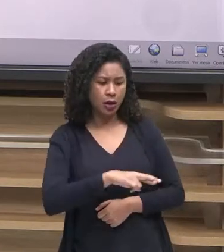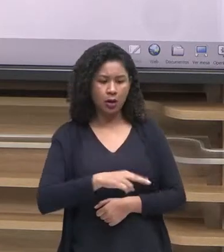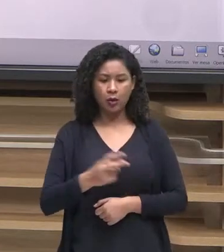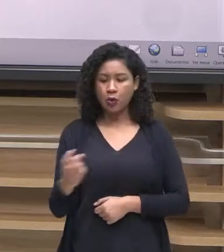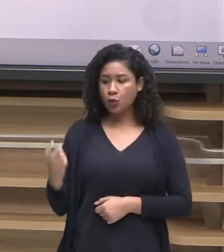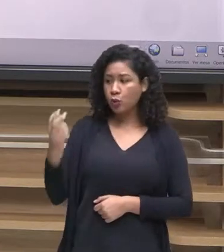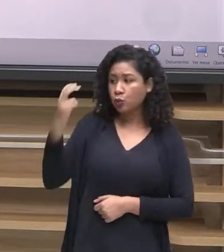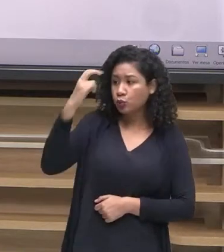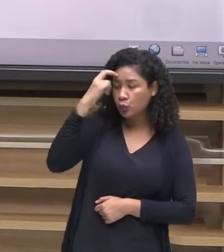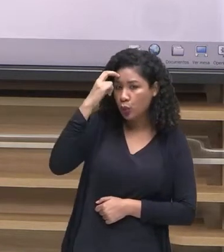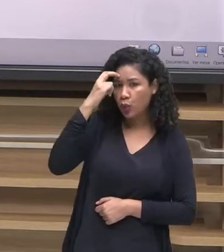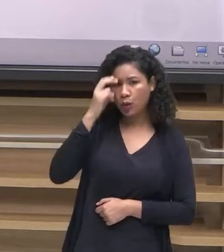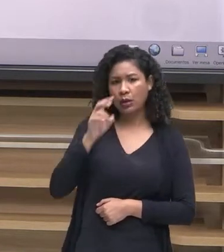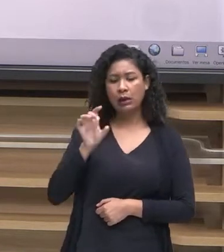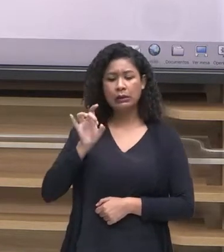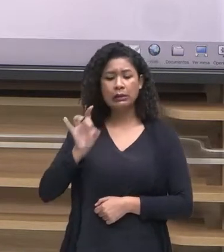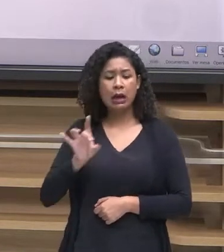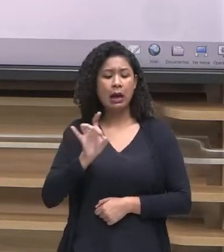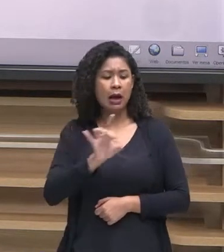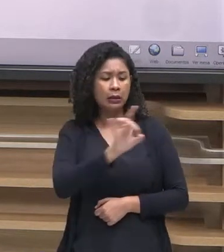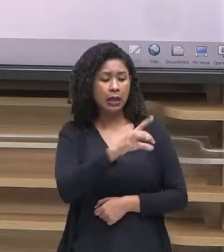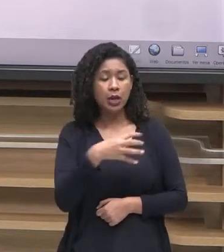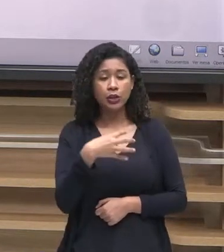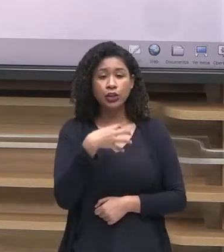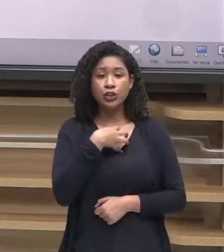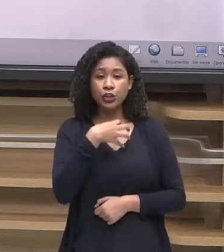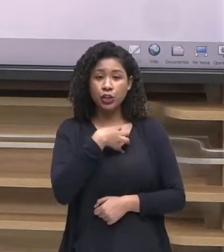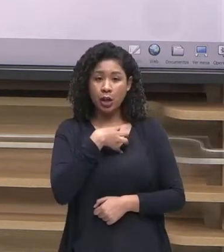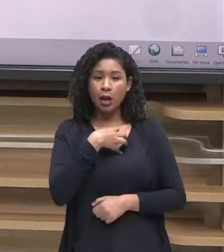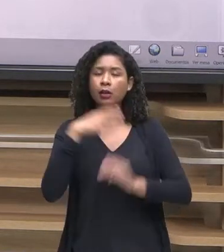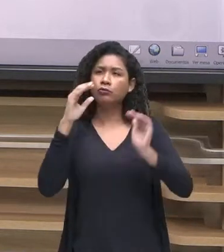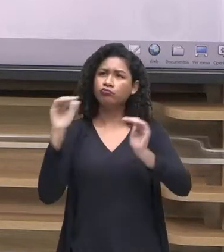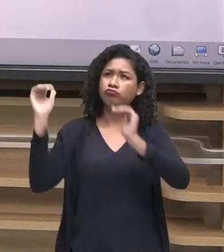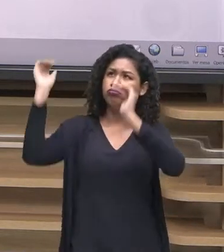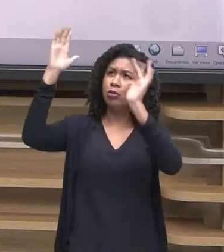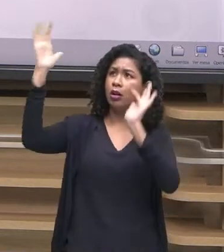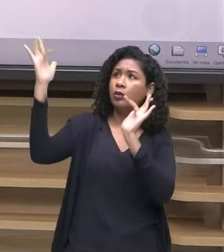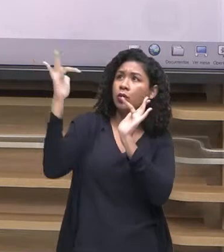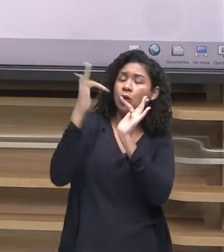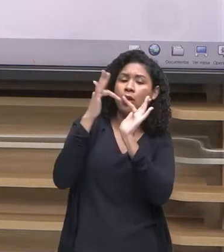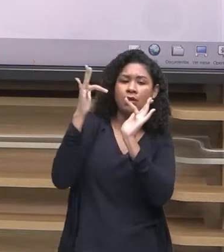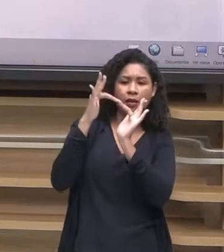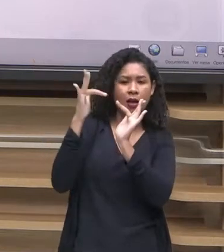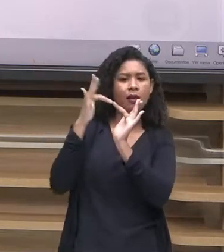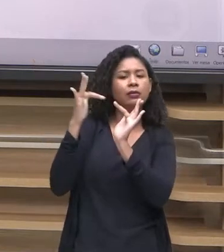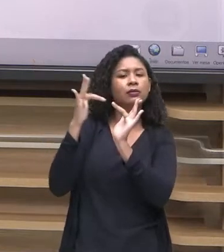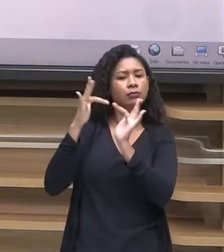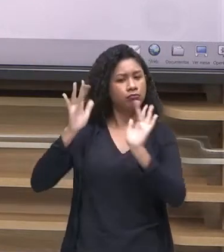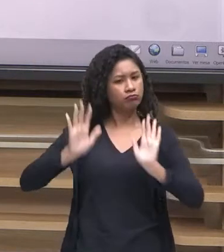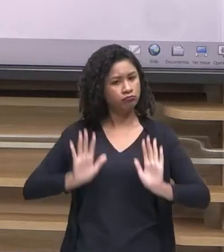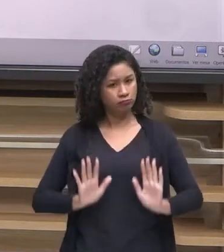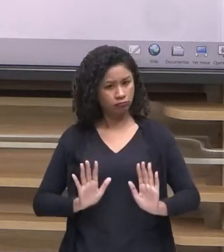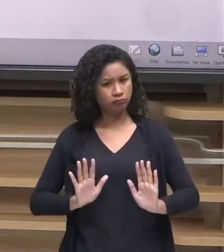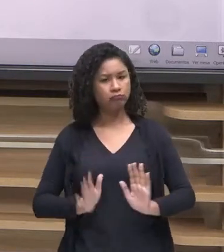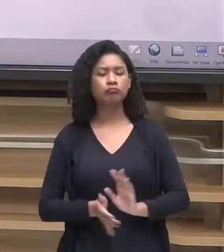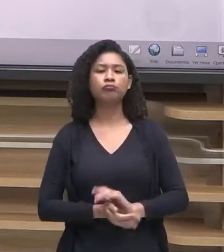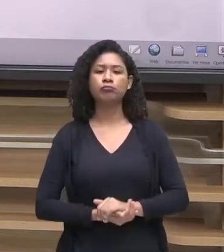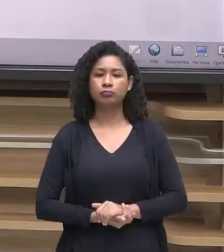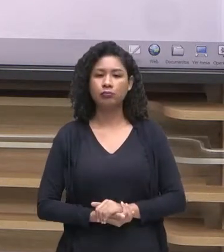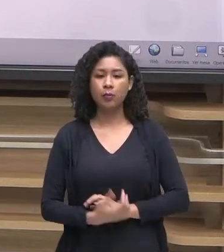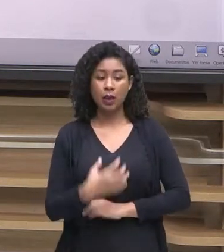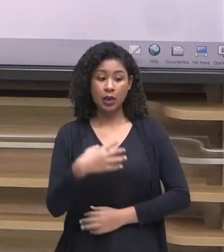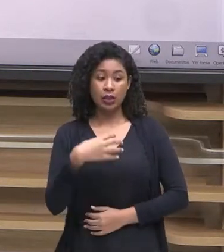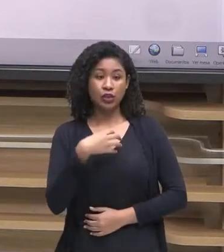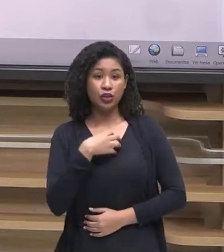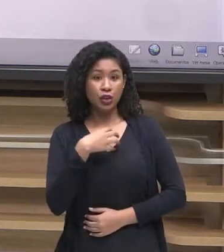jeito de acessar o transcendente, né? De criar um caminho para a transcendência. E esse jeito deve